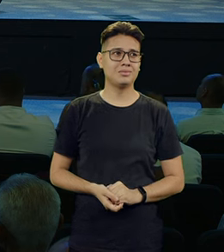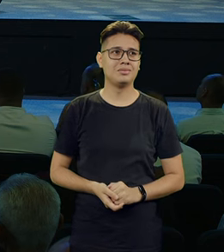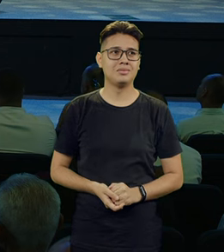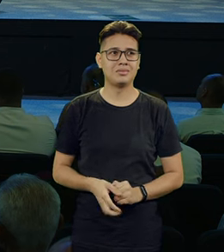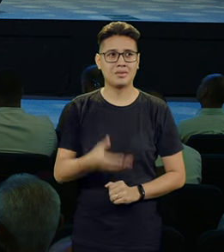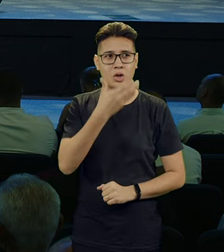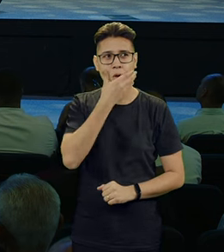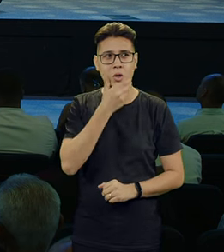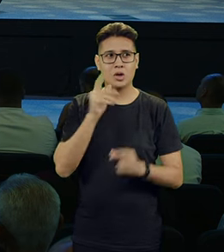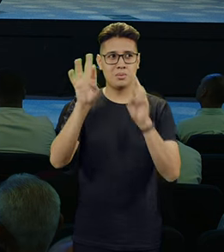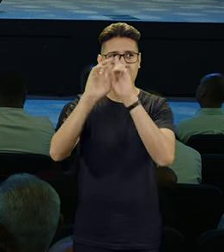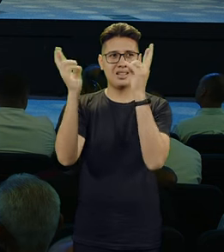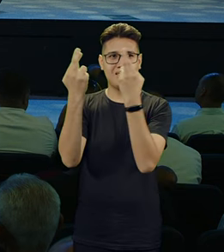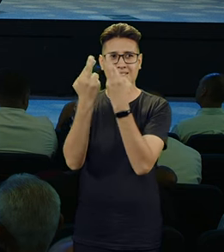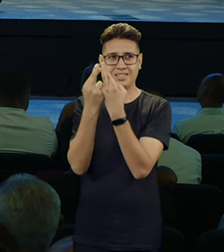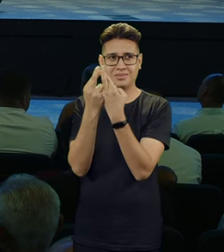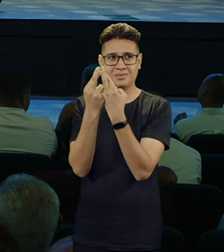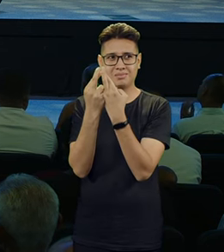Homem do reino